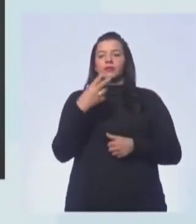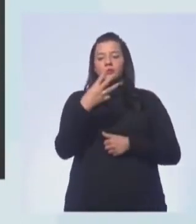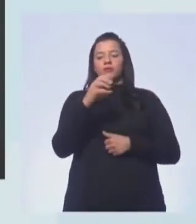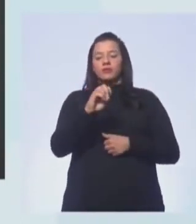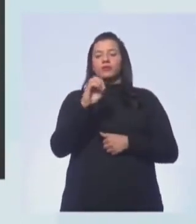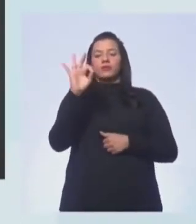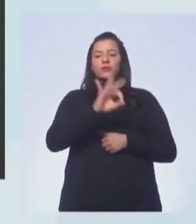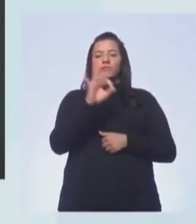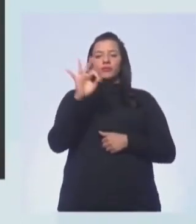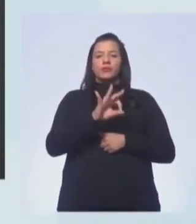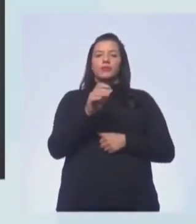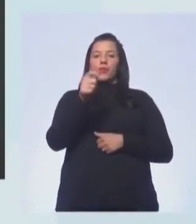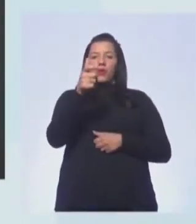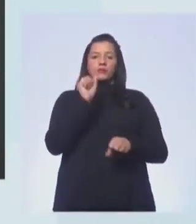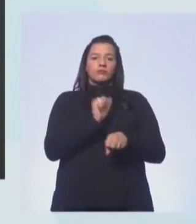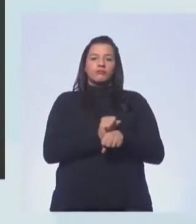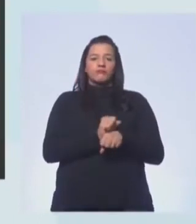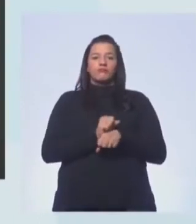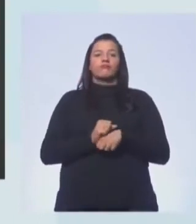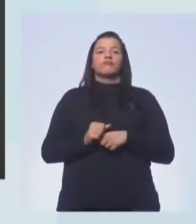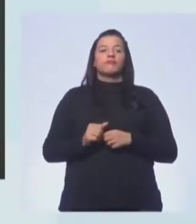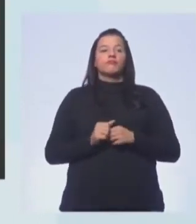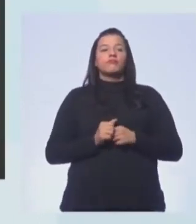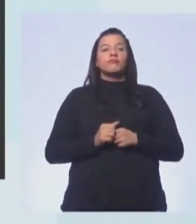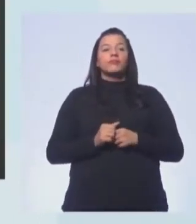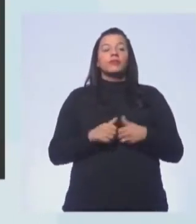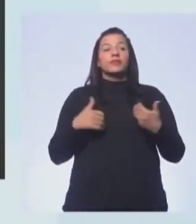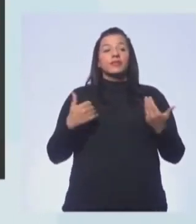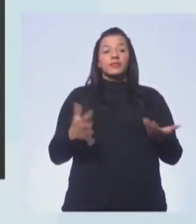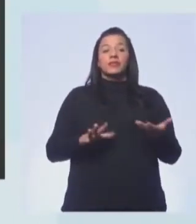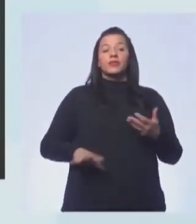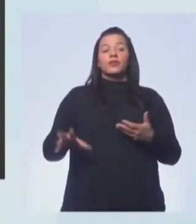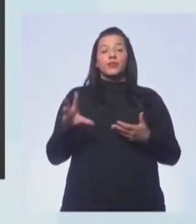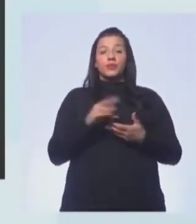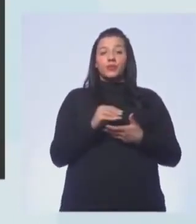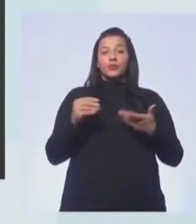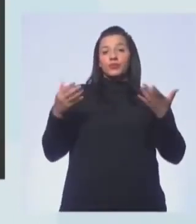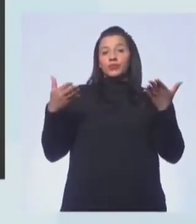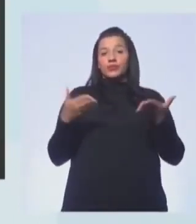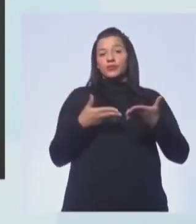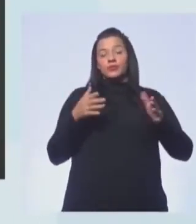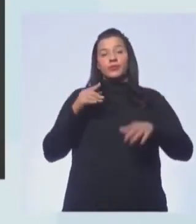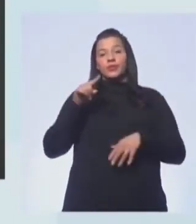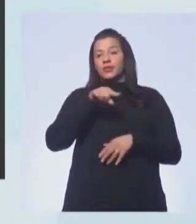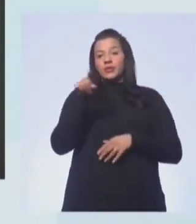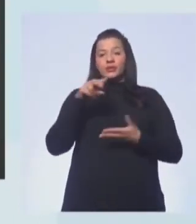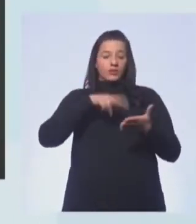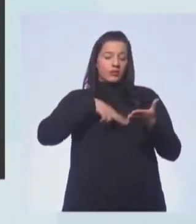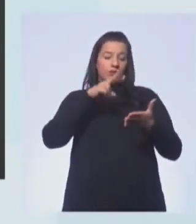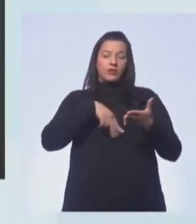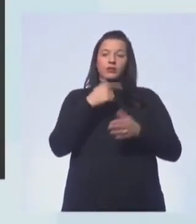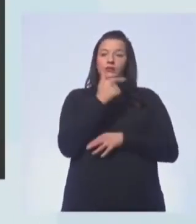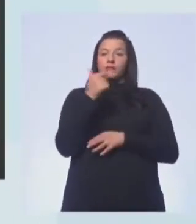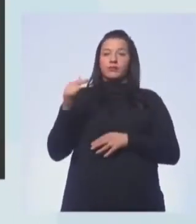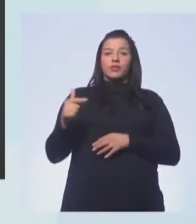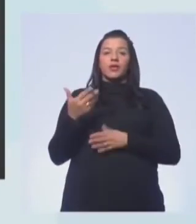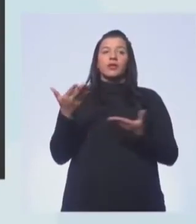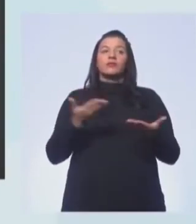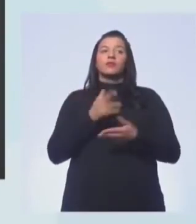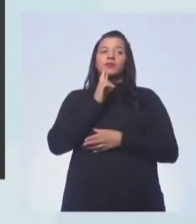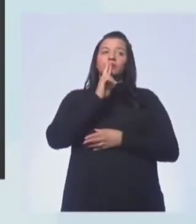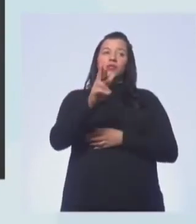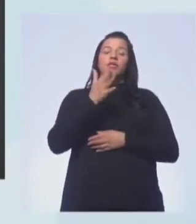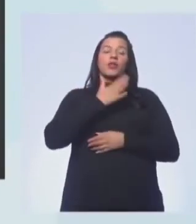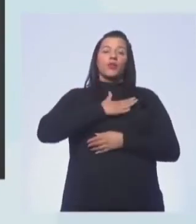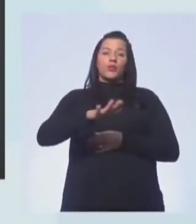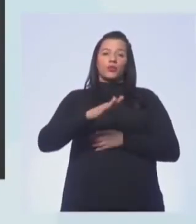que ficou quase equiparado ali. Então, eu acho que, na verdade, de certa forma, os não leitores, a resposta que eles queriam dar é não